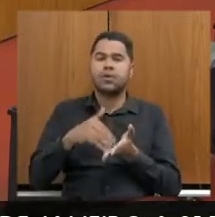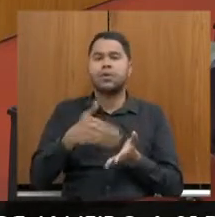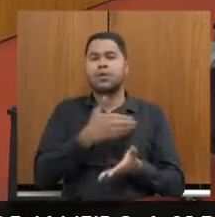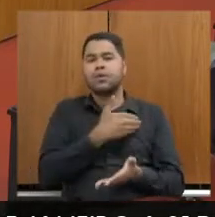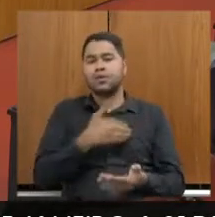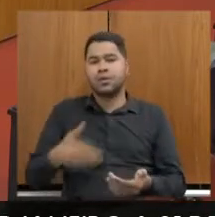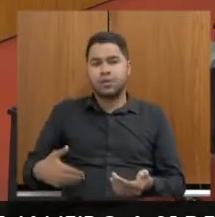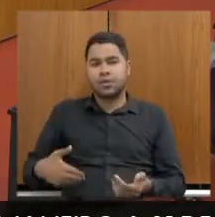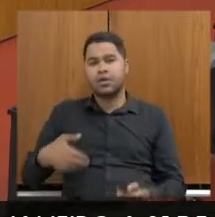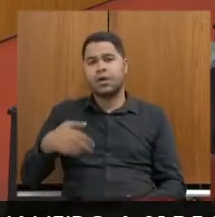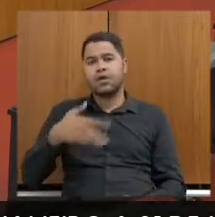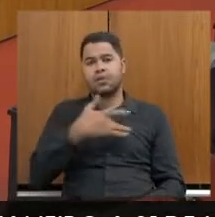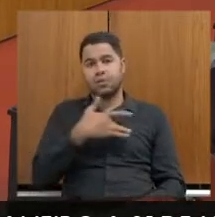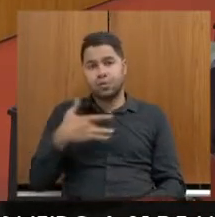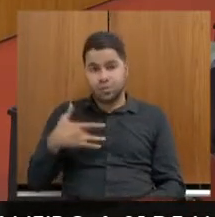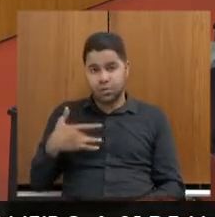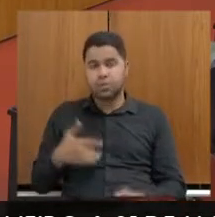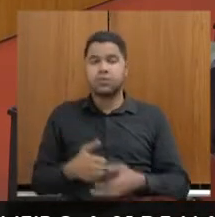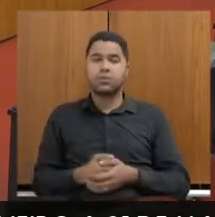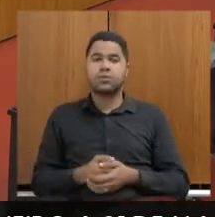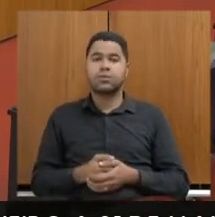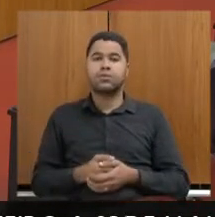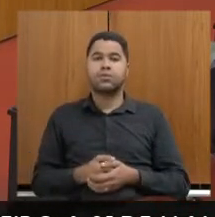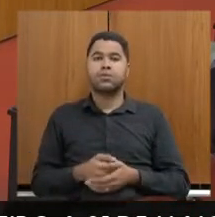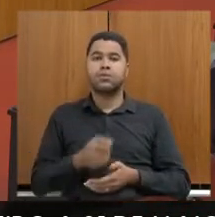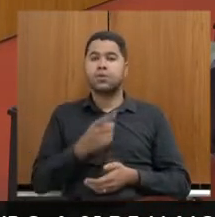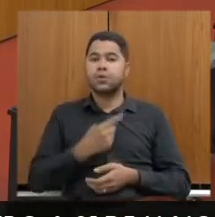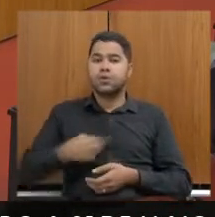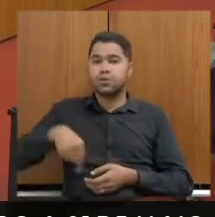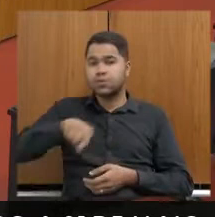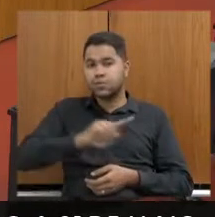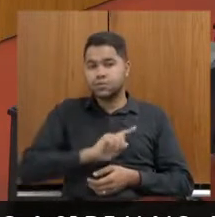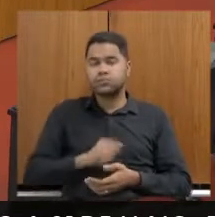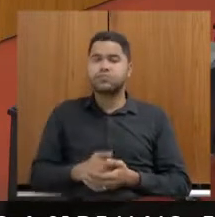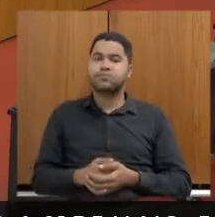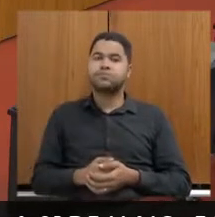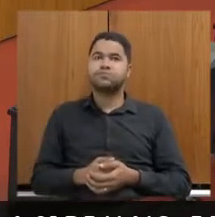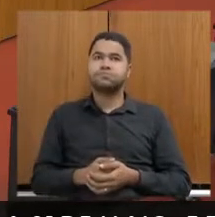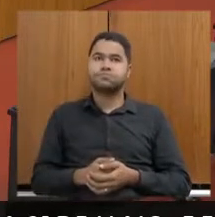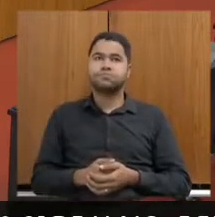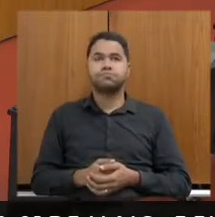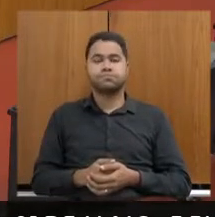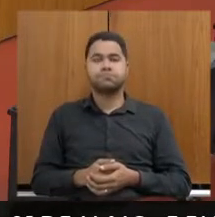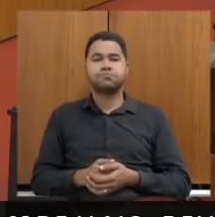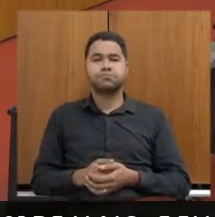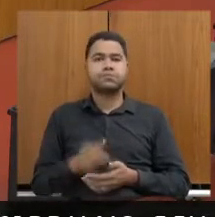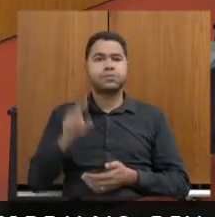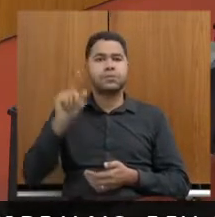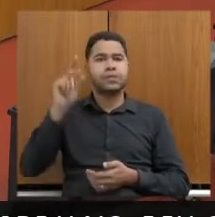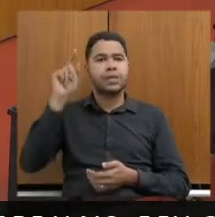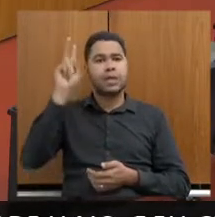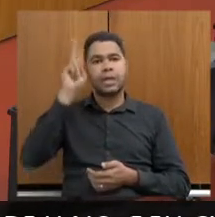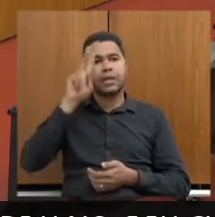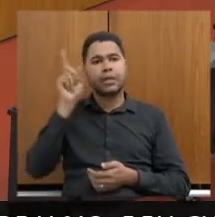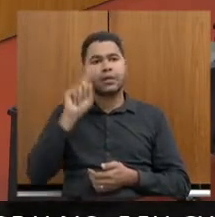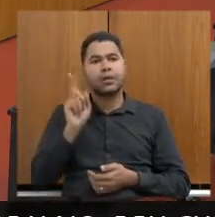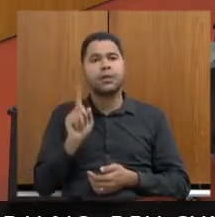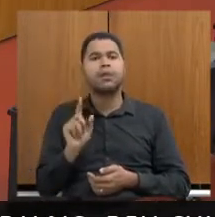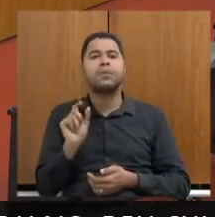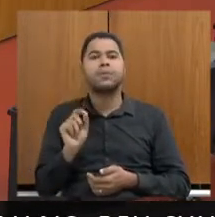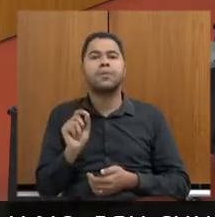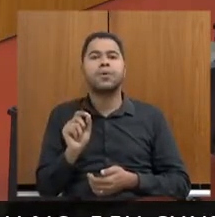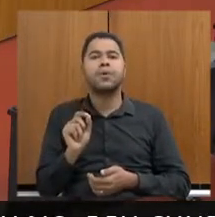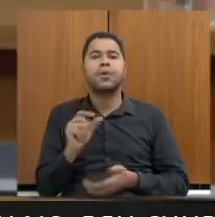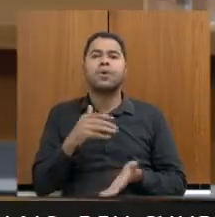da Saúde a gente tava até há muito tempo sem lembrar o que que era